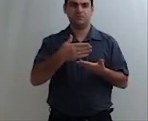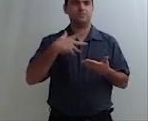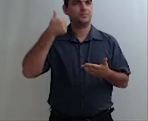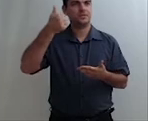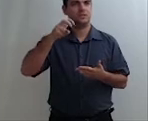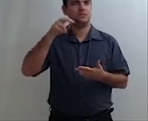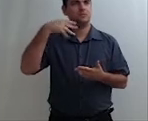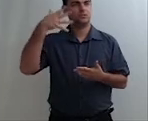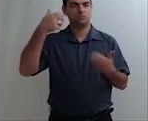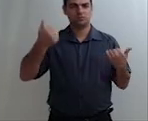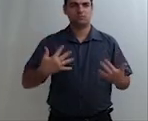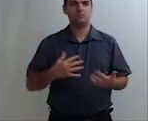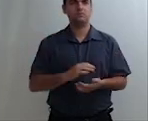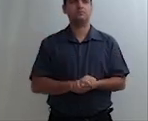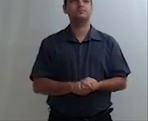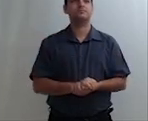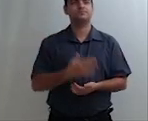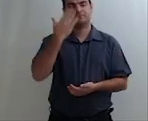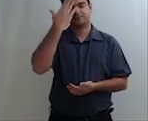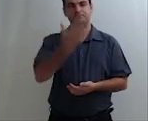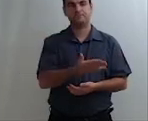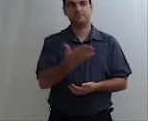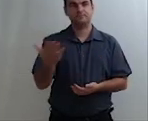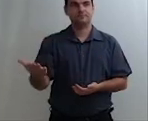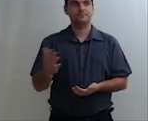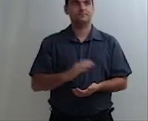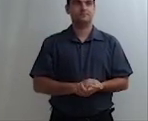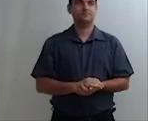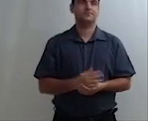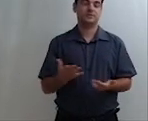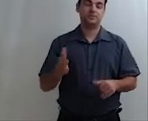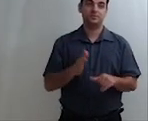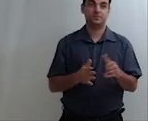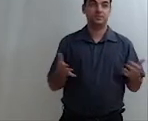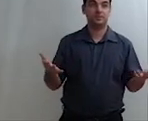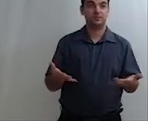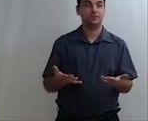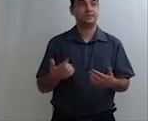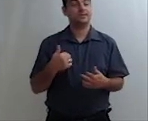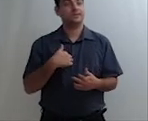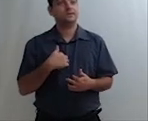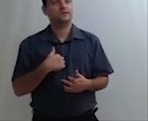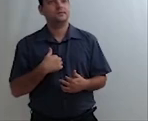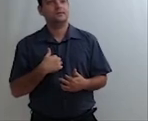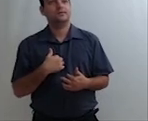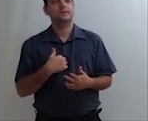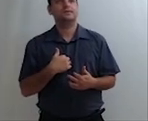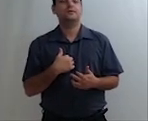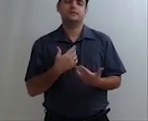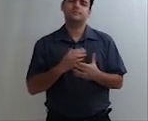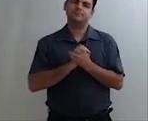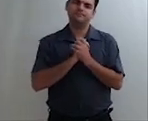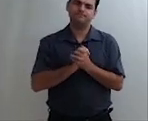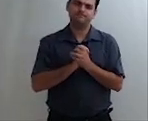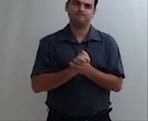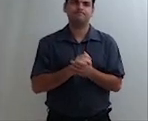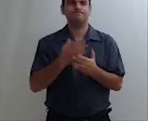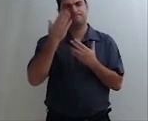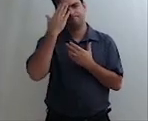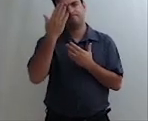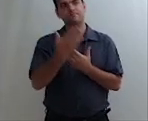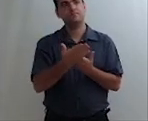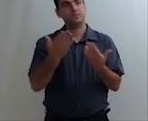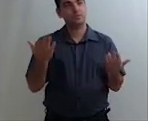favor Obrigado excelência eh primeiramente eh em nome de vossa excelência Presidente